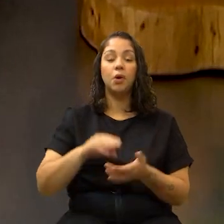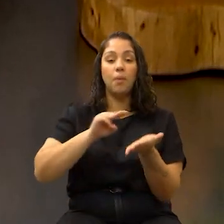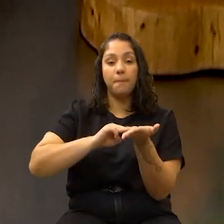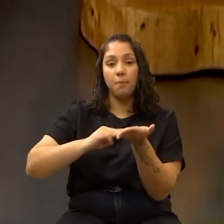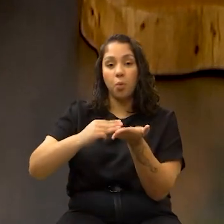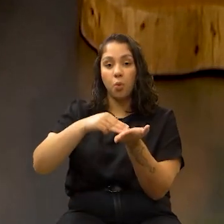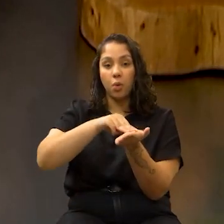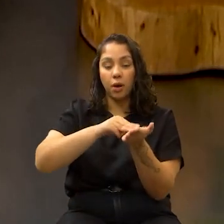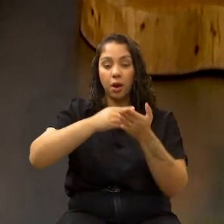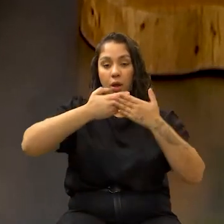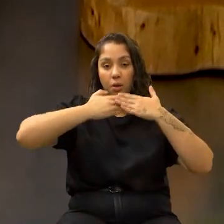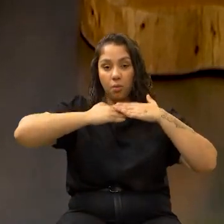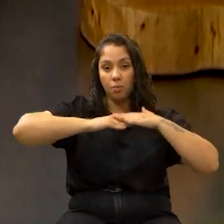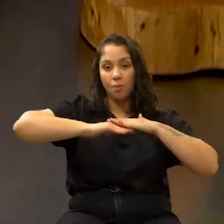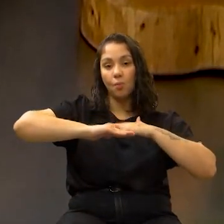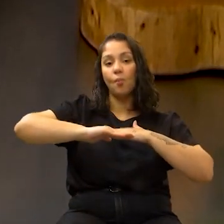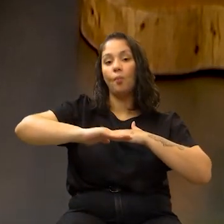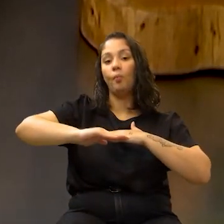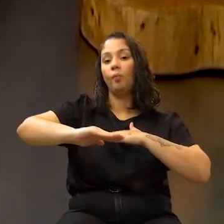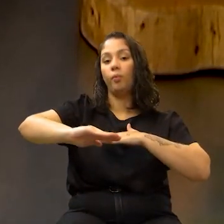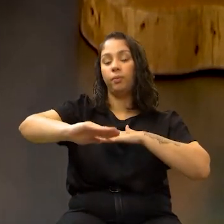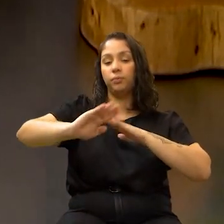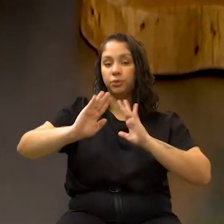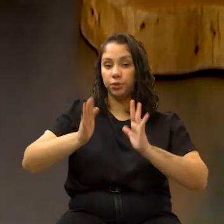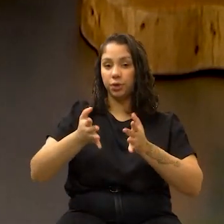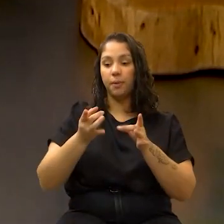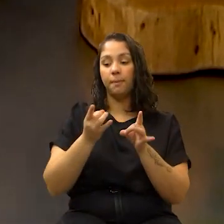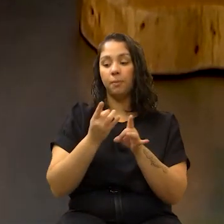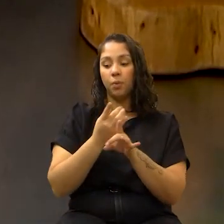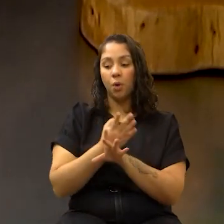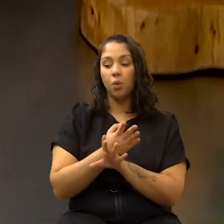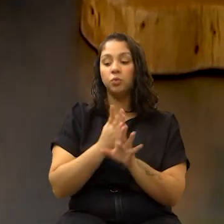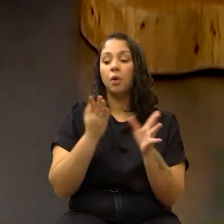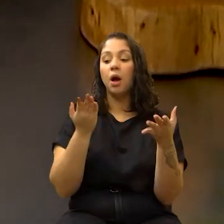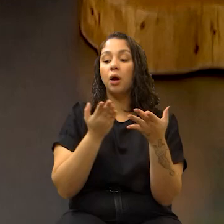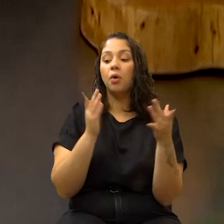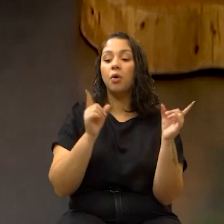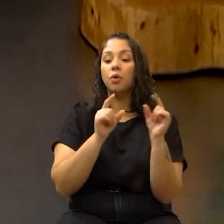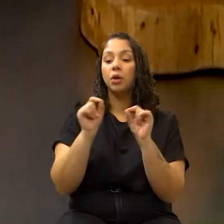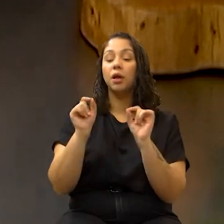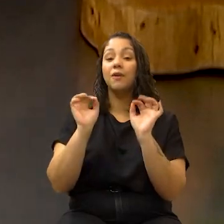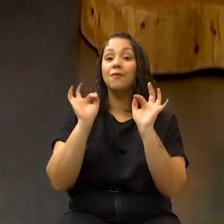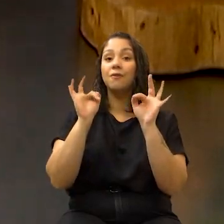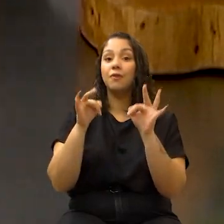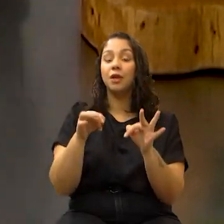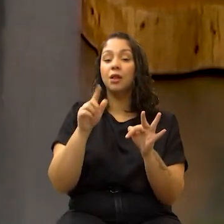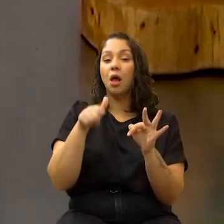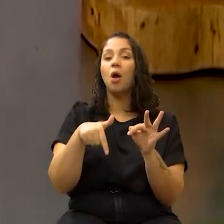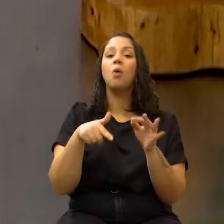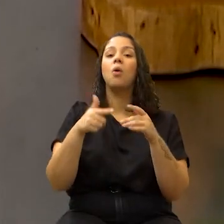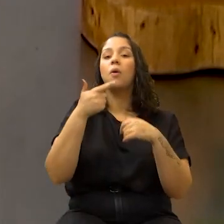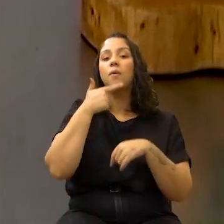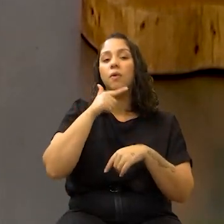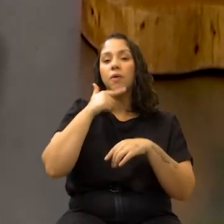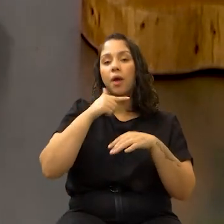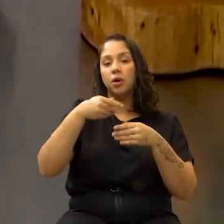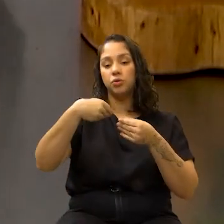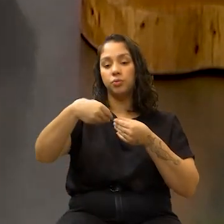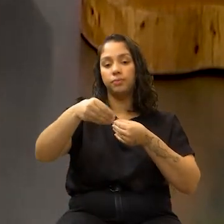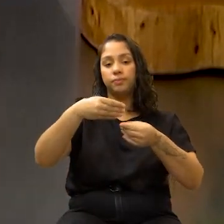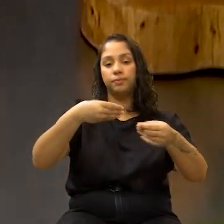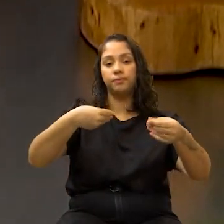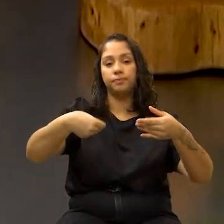Prontinho. Montagem do purê e da lasca de bacalhau. E agora a gente